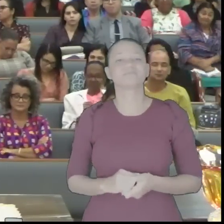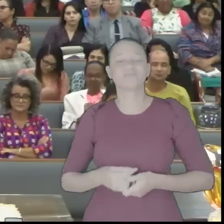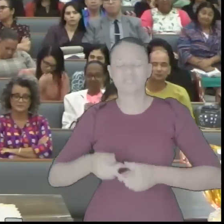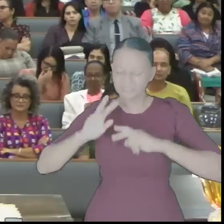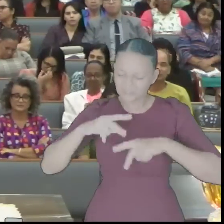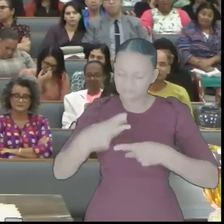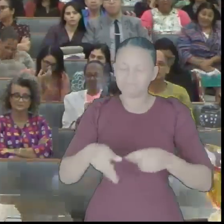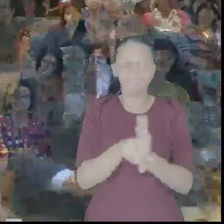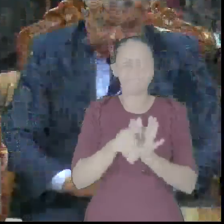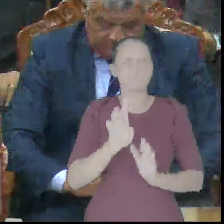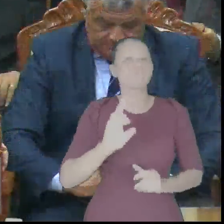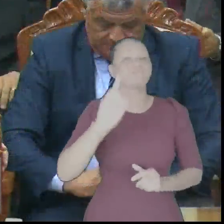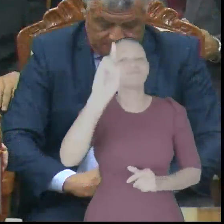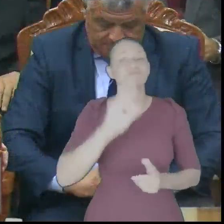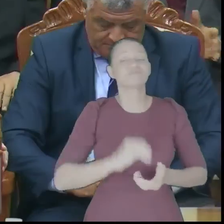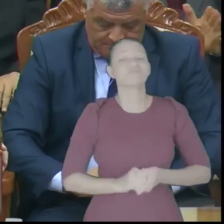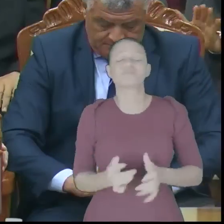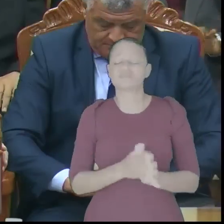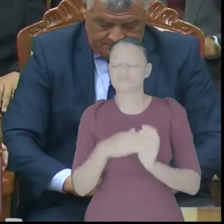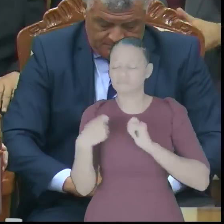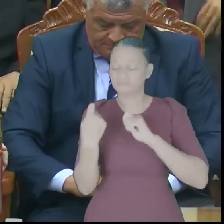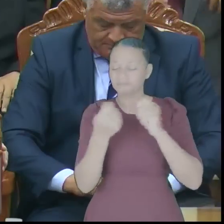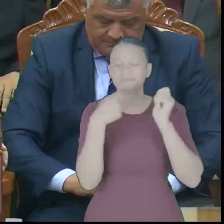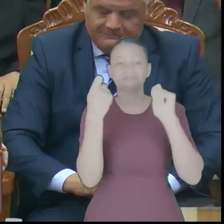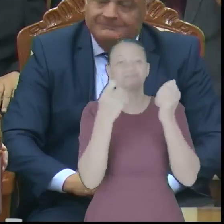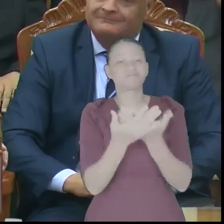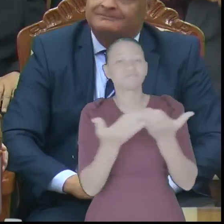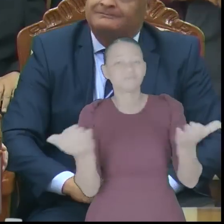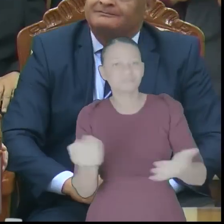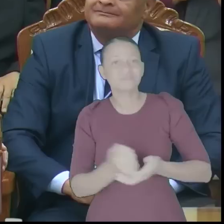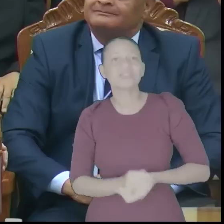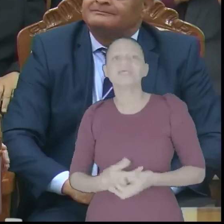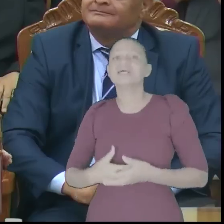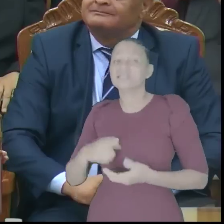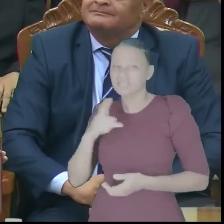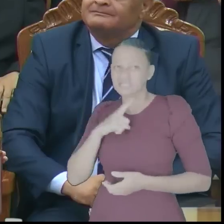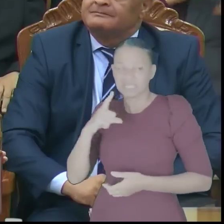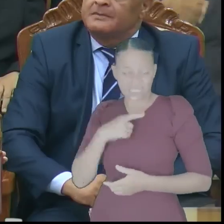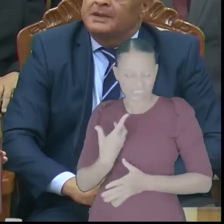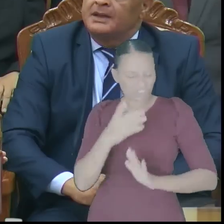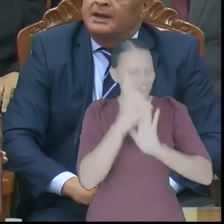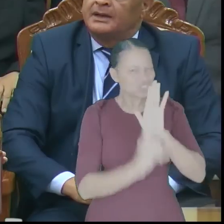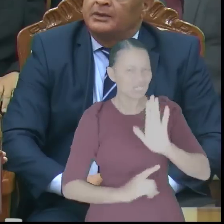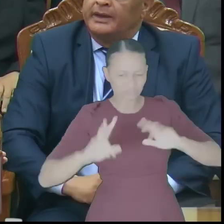Herdeiros de Deus. Aleluia. E direito de herdeiro ninguém muda.